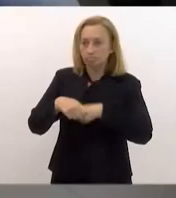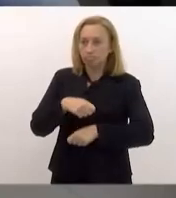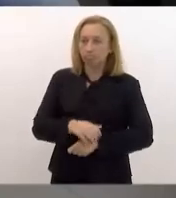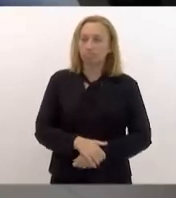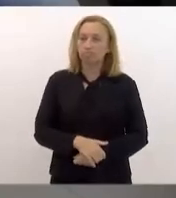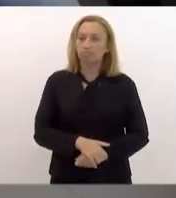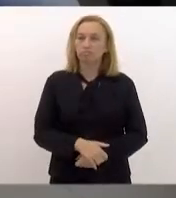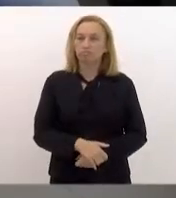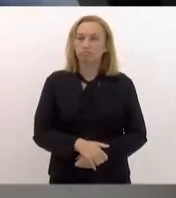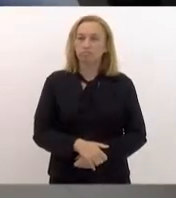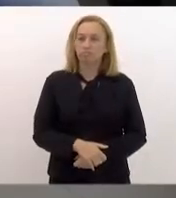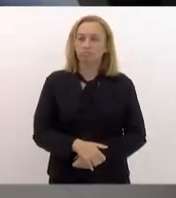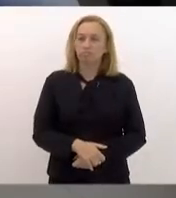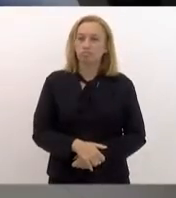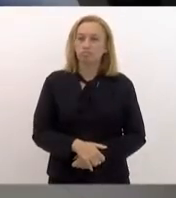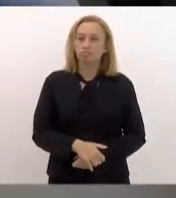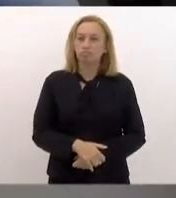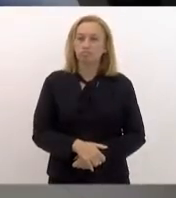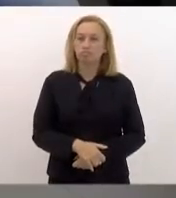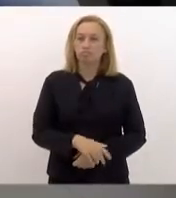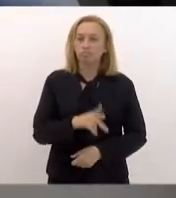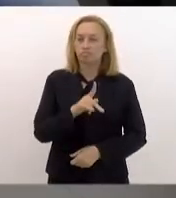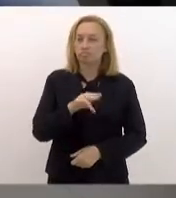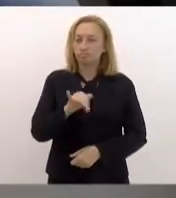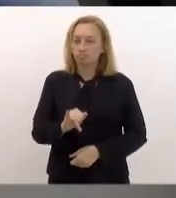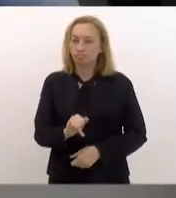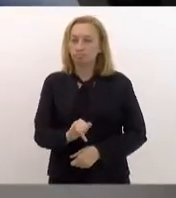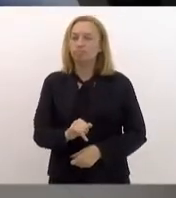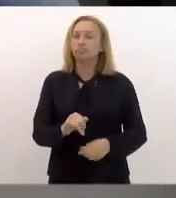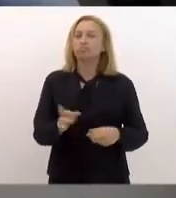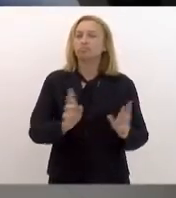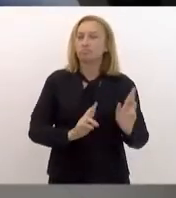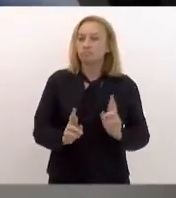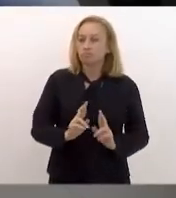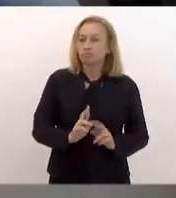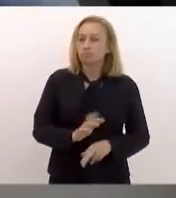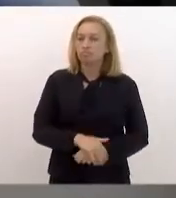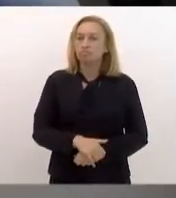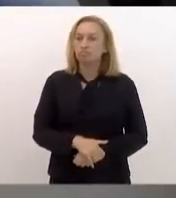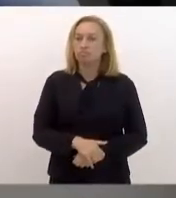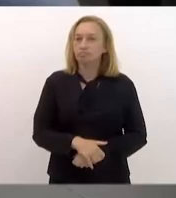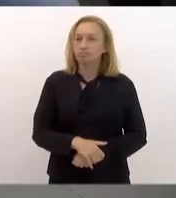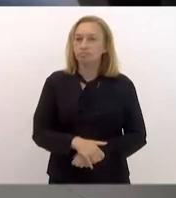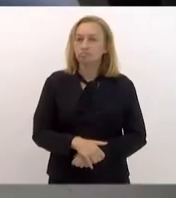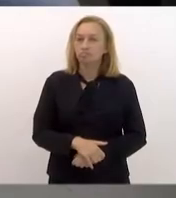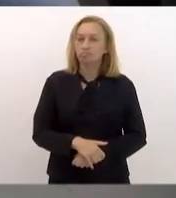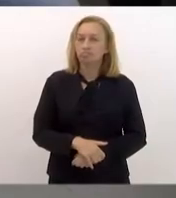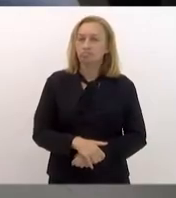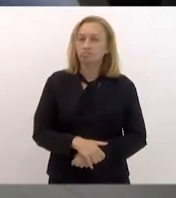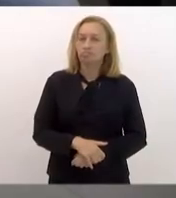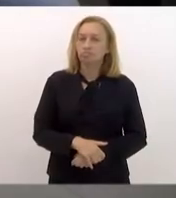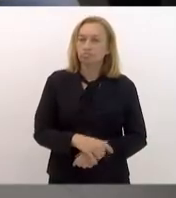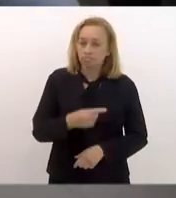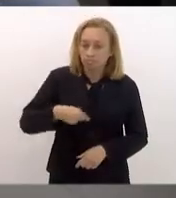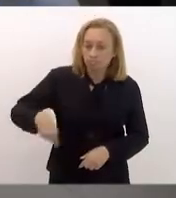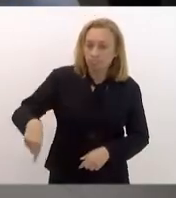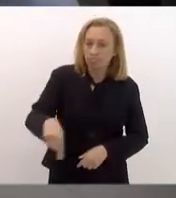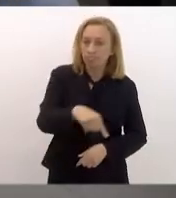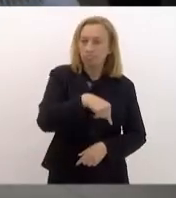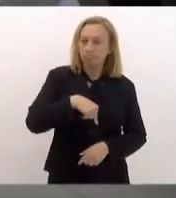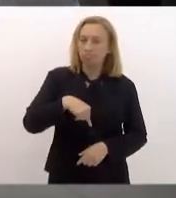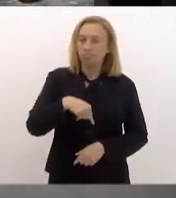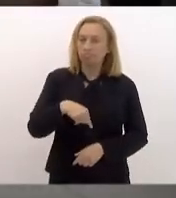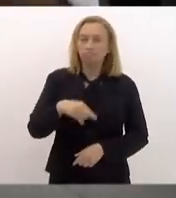aqui no PEDUI e eles são relativos ao buffer, ao entorno da região